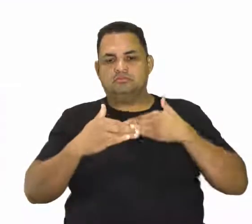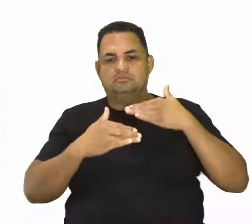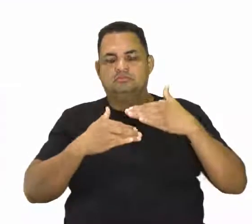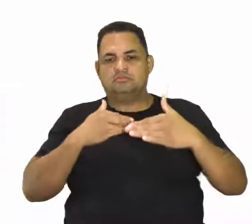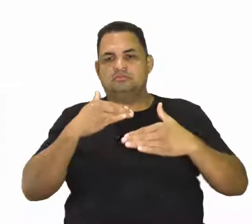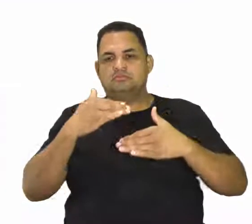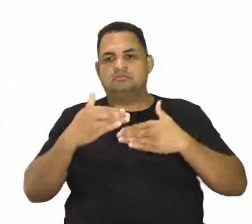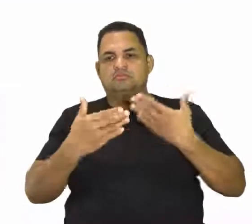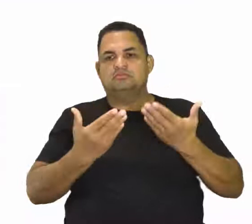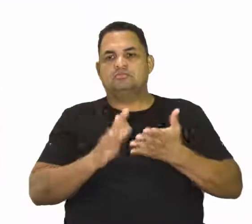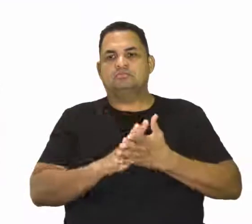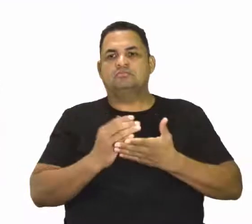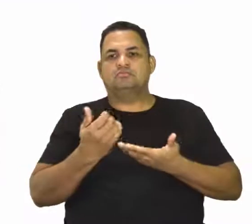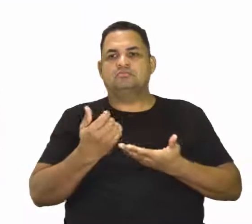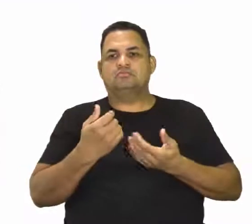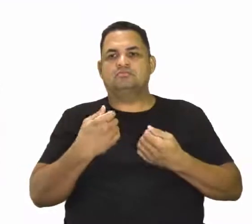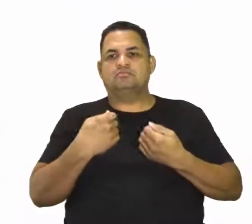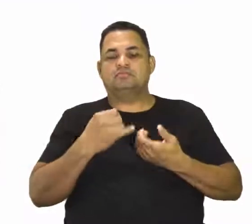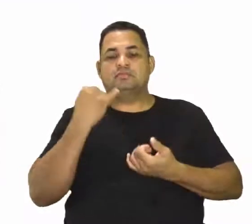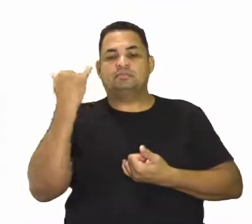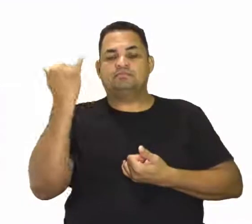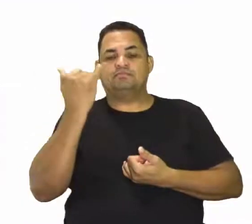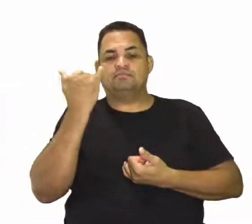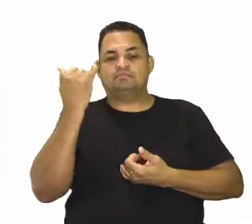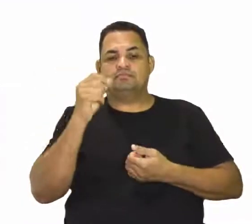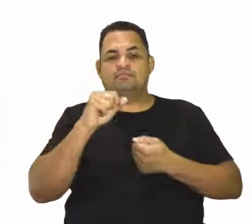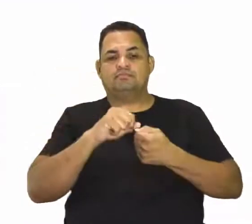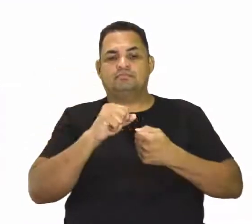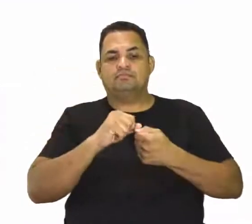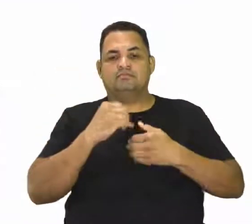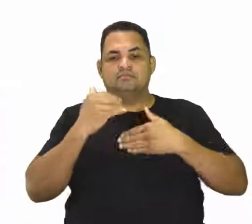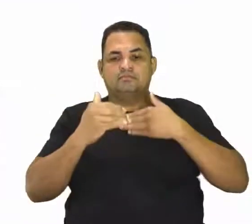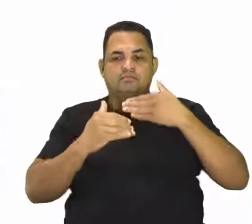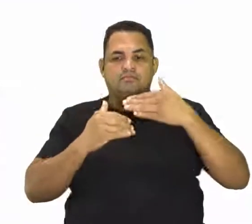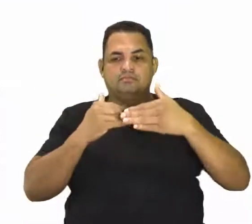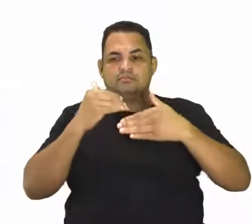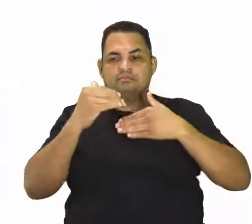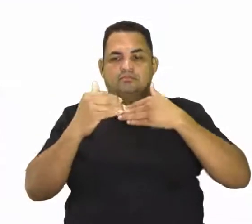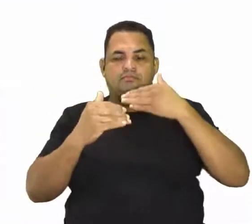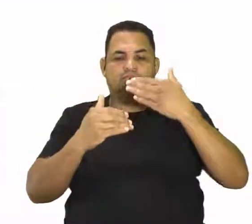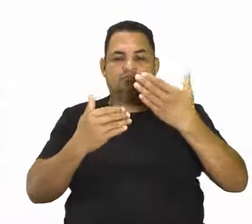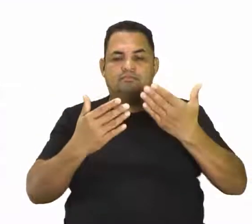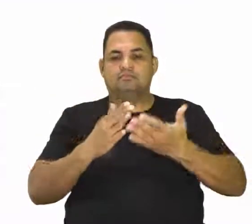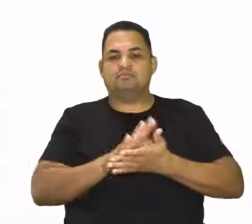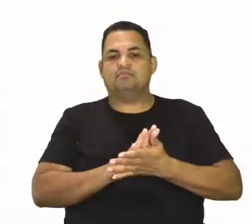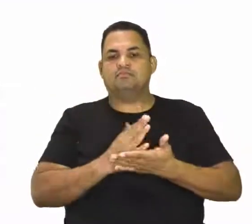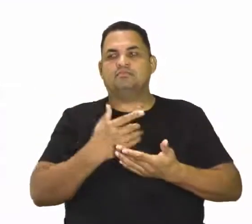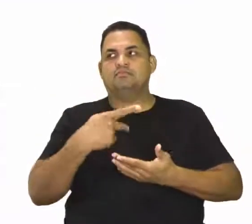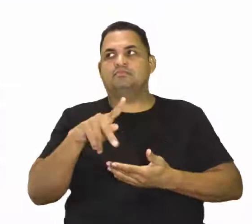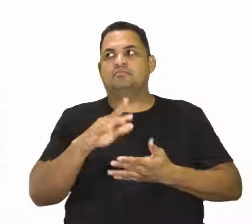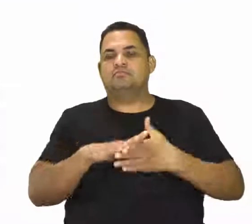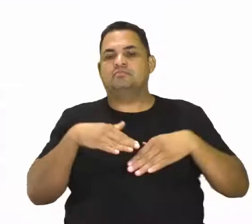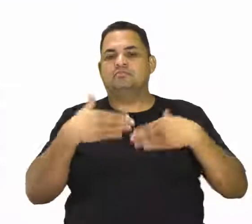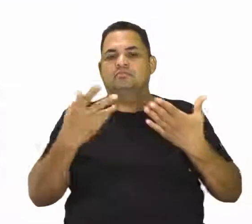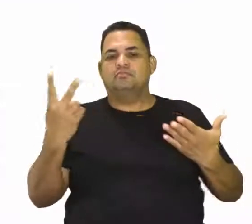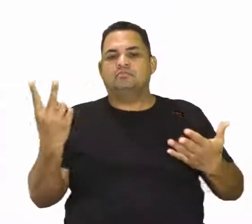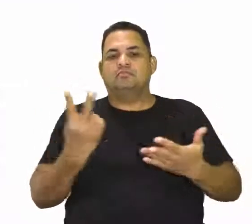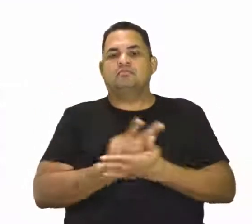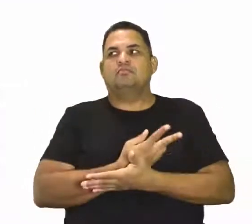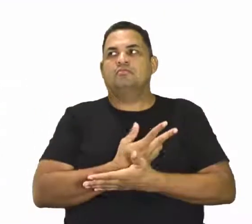gradativa, pode ser não, é importante realizá-la de forma gradativa, para que quando